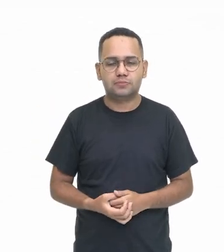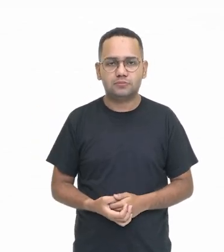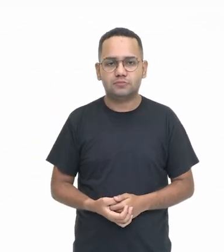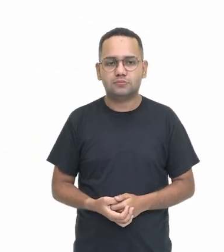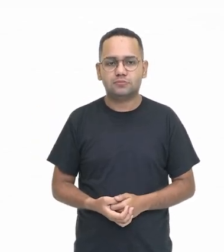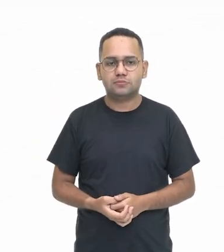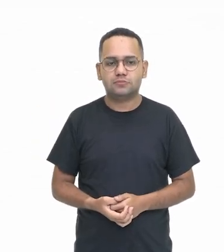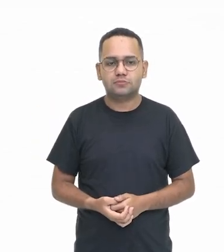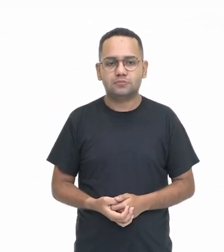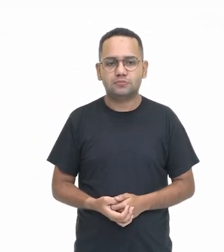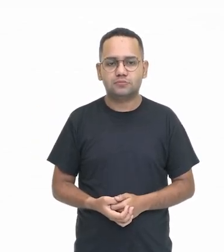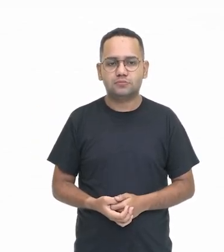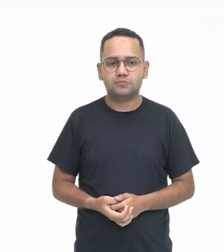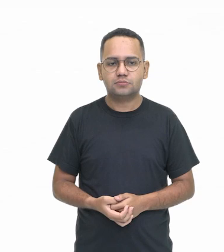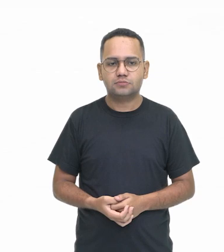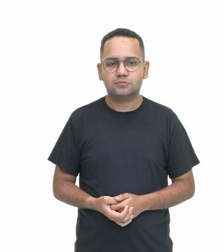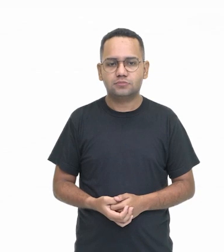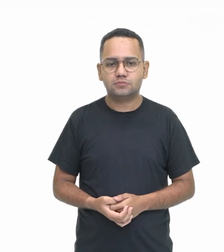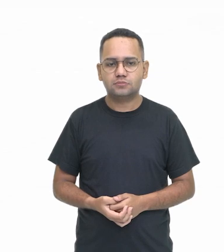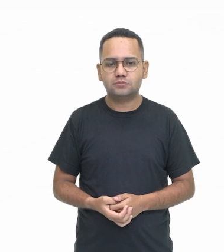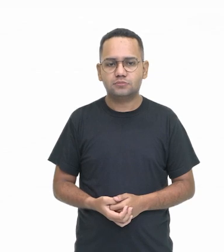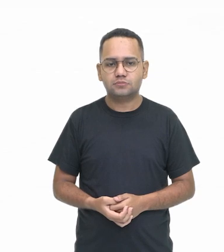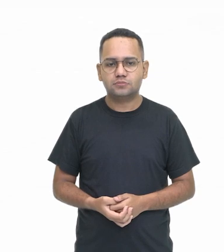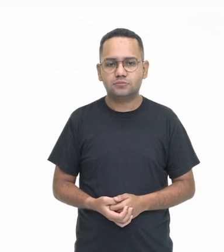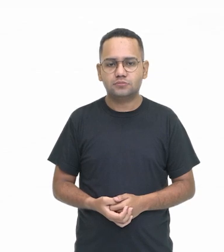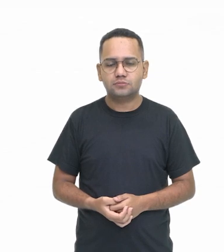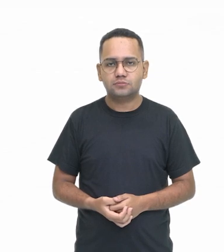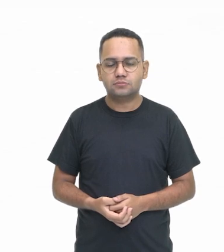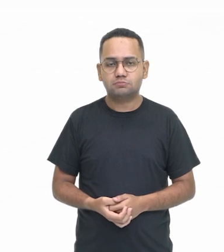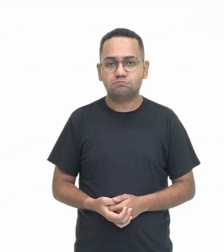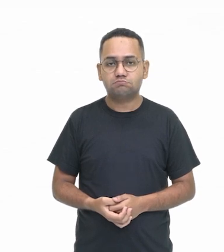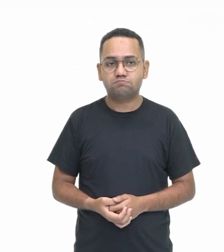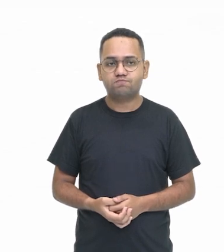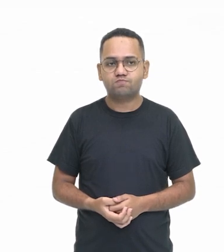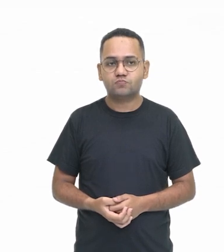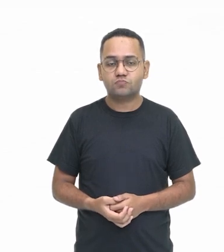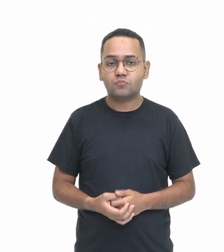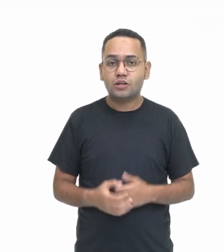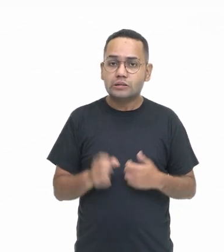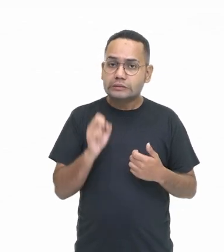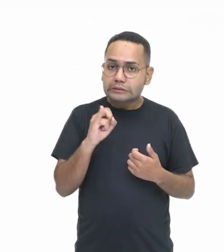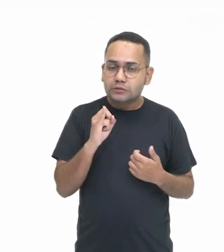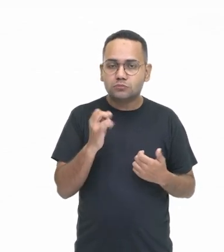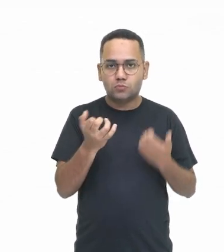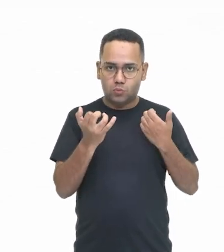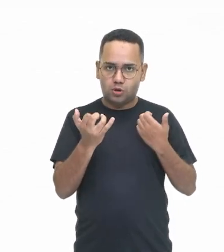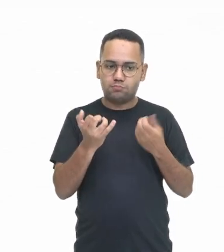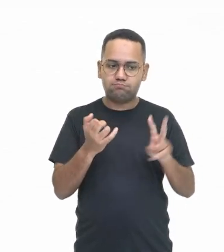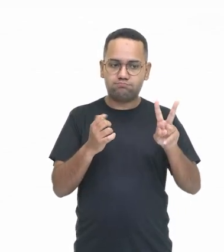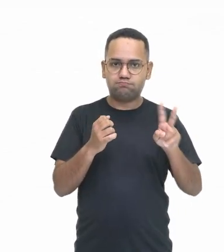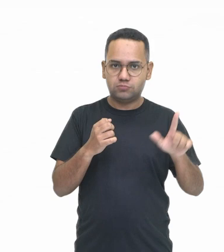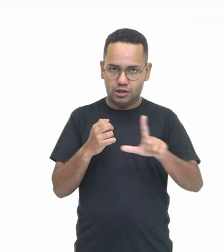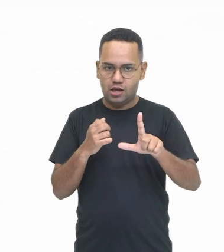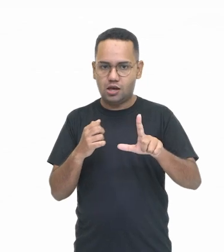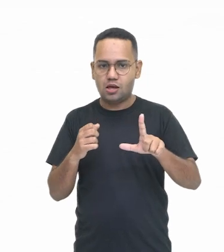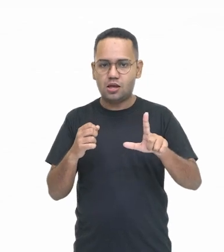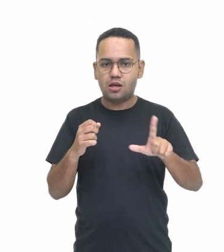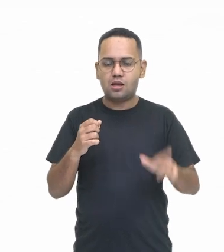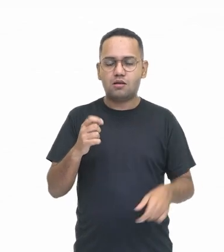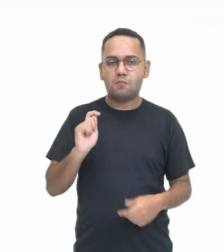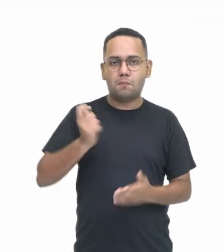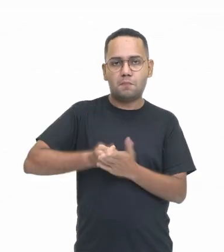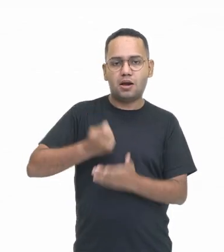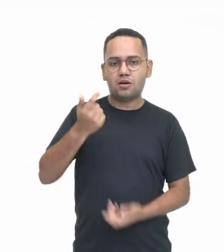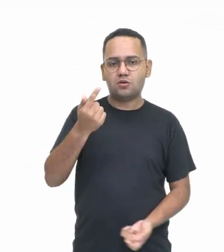12,50, tá? Se você quiser 2 litros de tucupi, então, obviamente, o preço